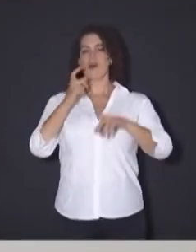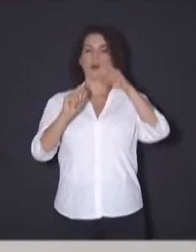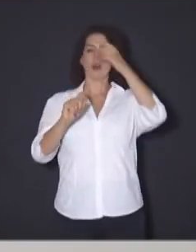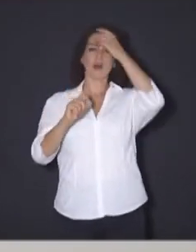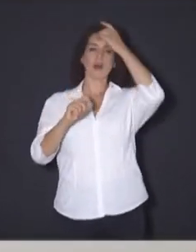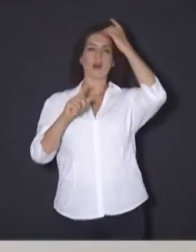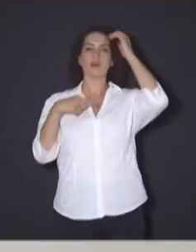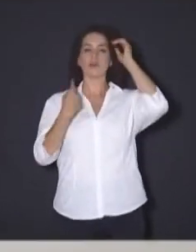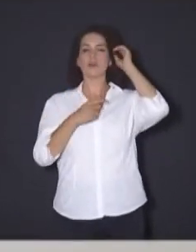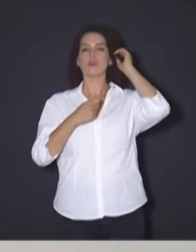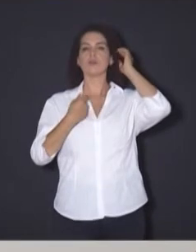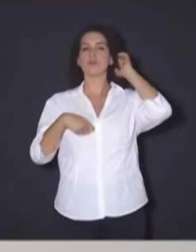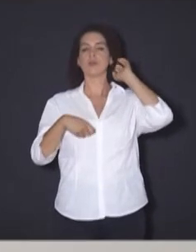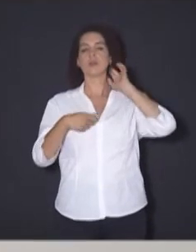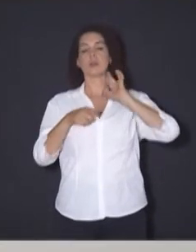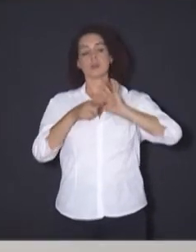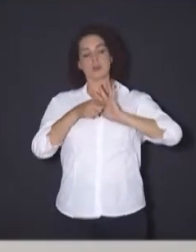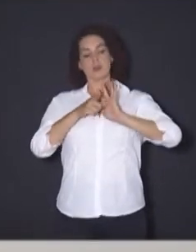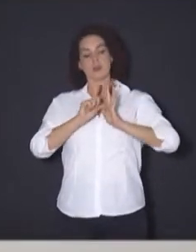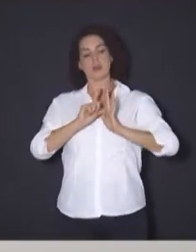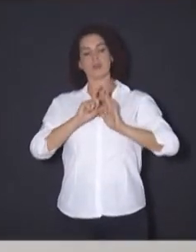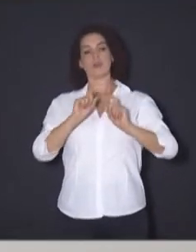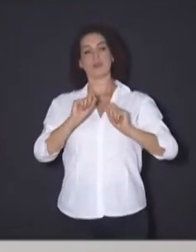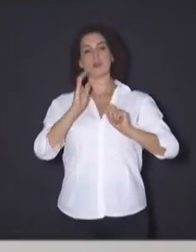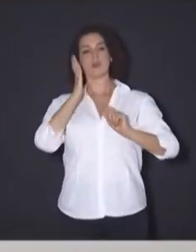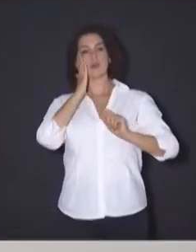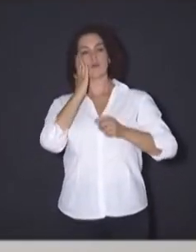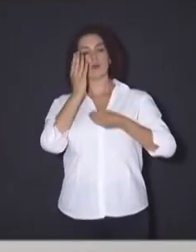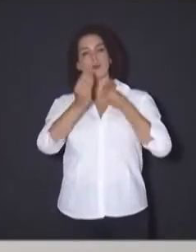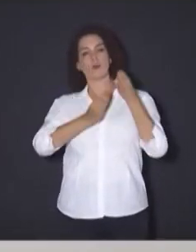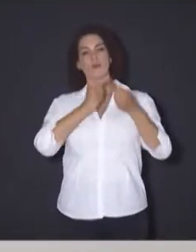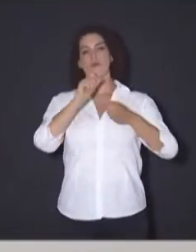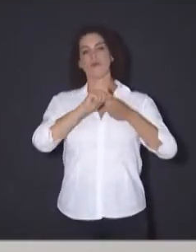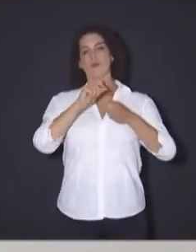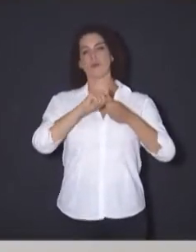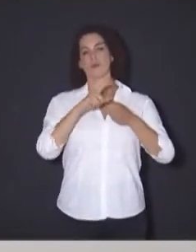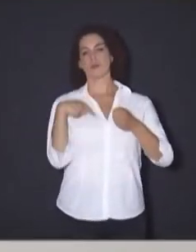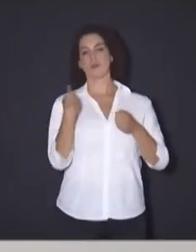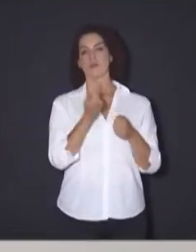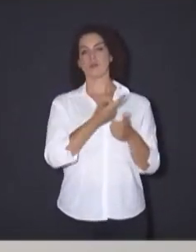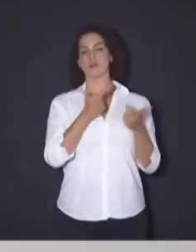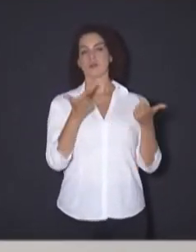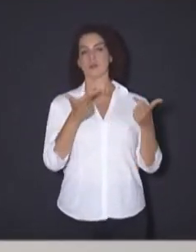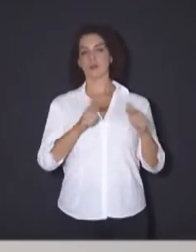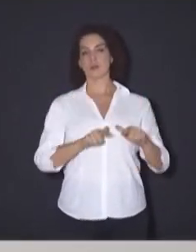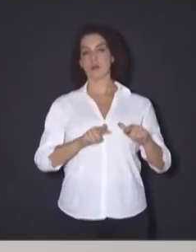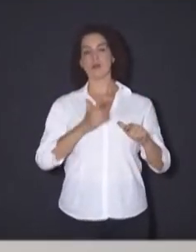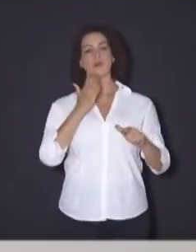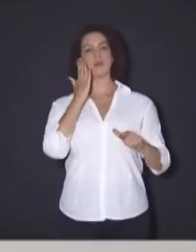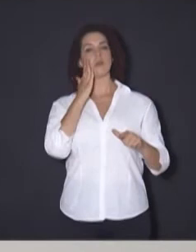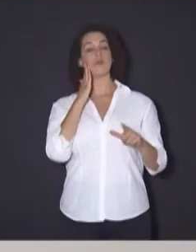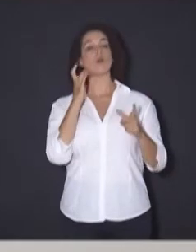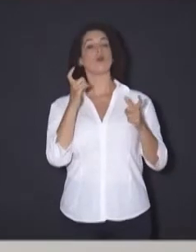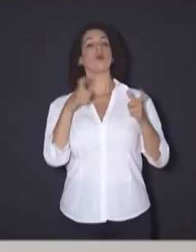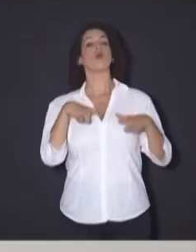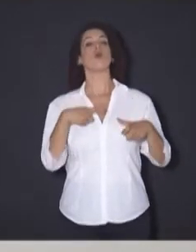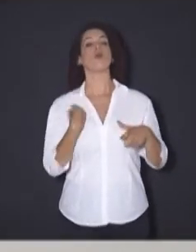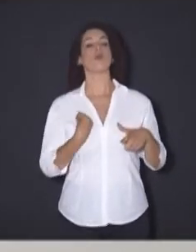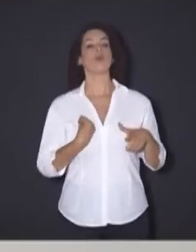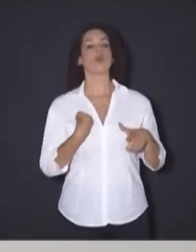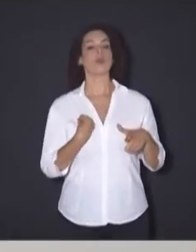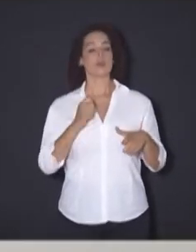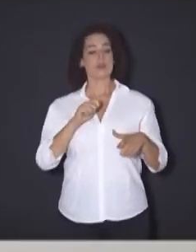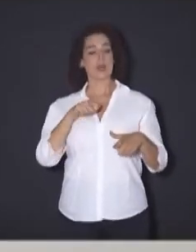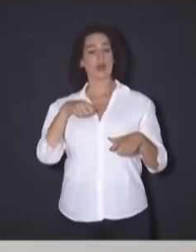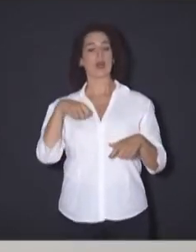precisamos antes de tudo saber construir o nosso local saber onde nós estamos quem